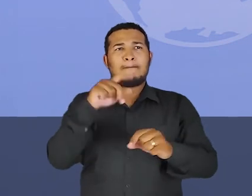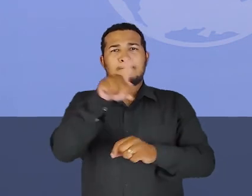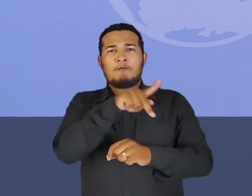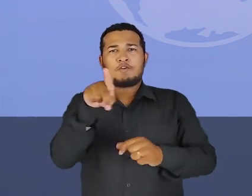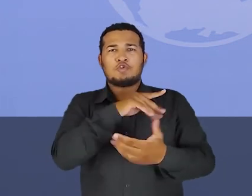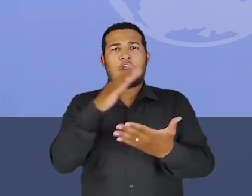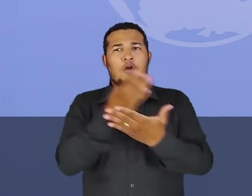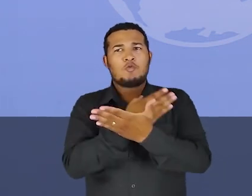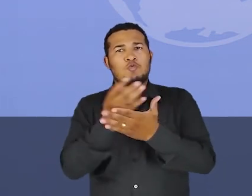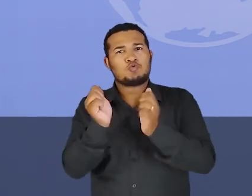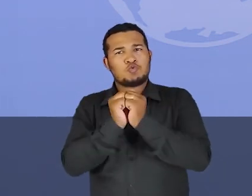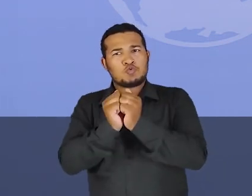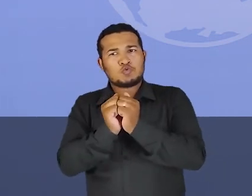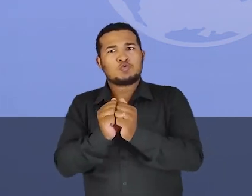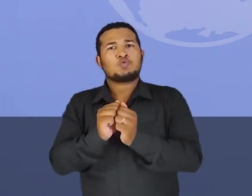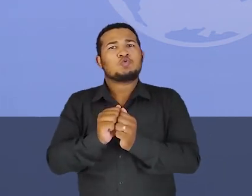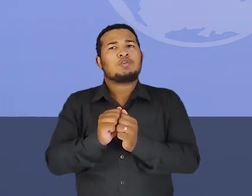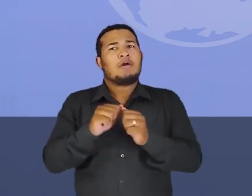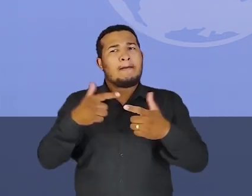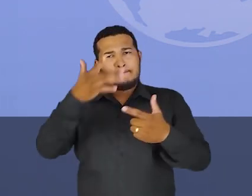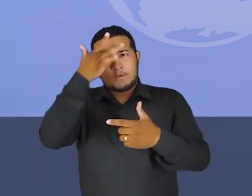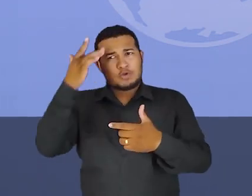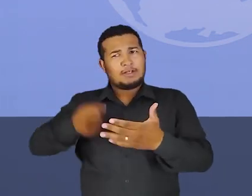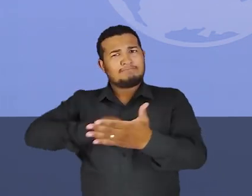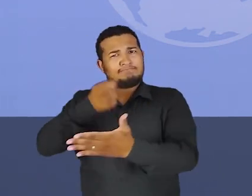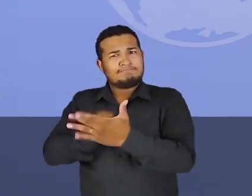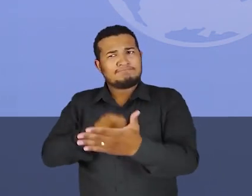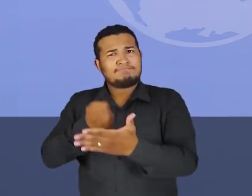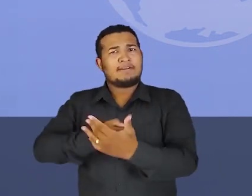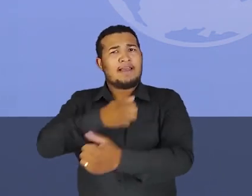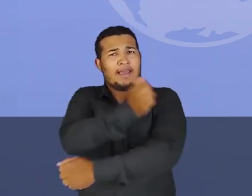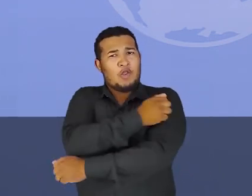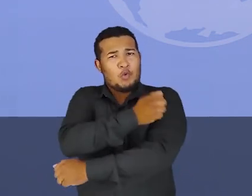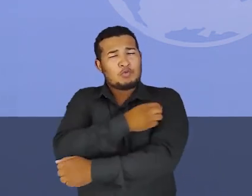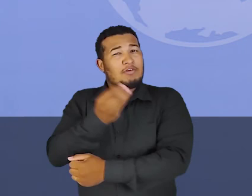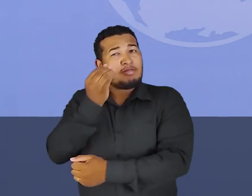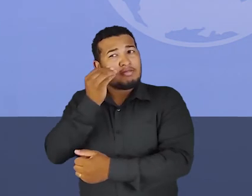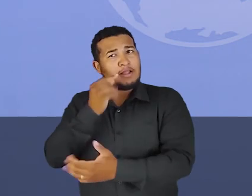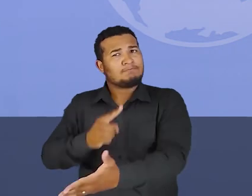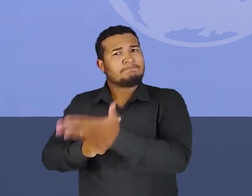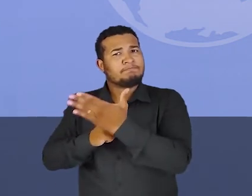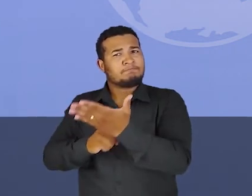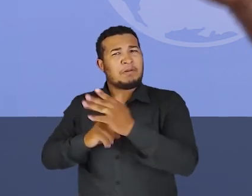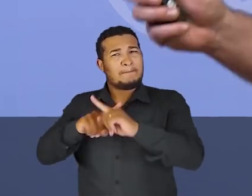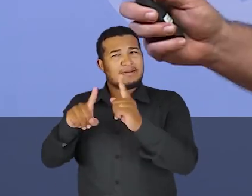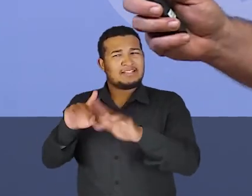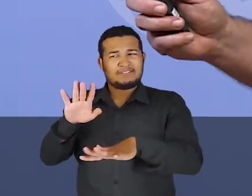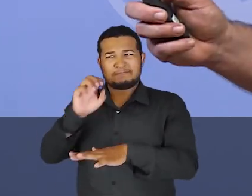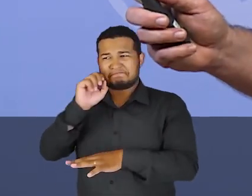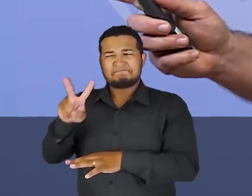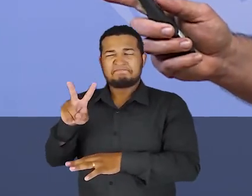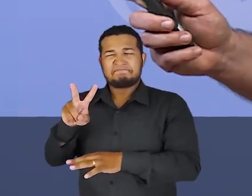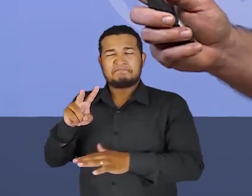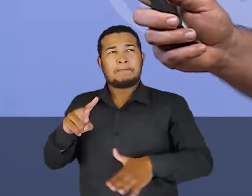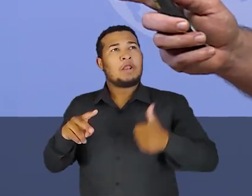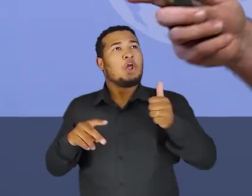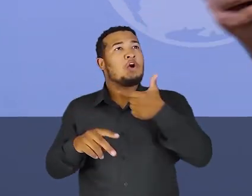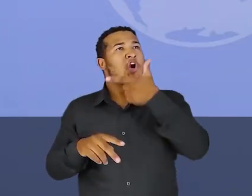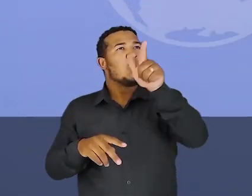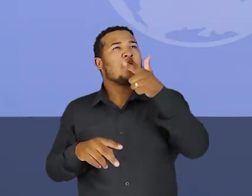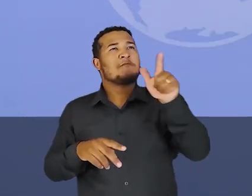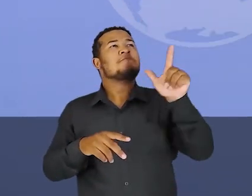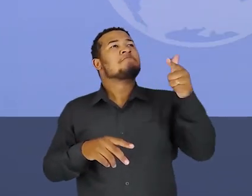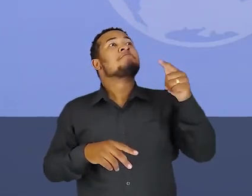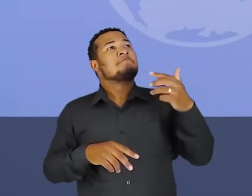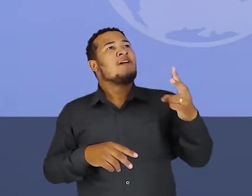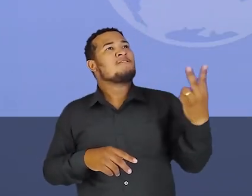professores do nosso lado, diretores que se esmeram muito, alunos que tentam nos ajudar e às vezes a gente valoriza muitos de fora e não